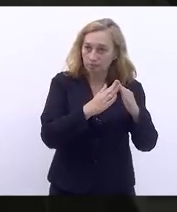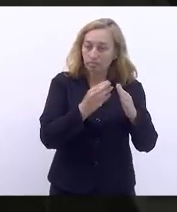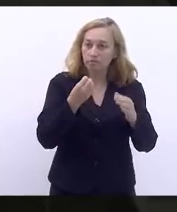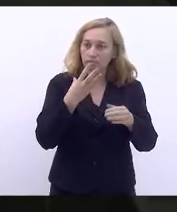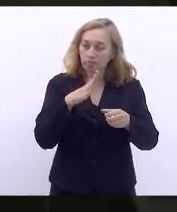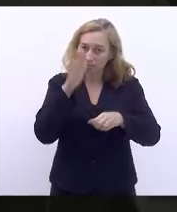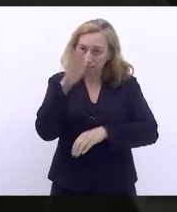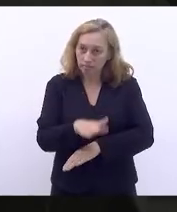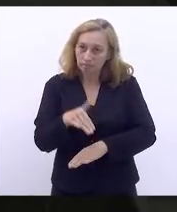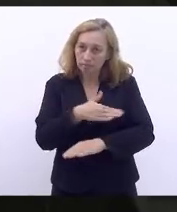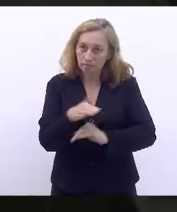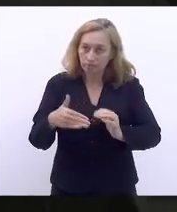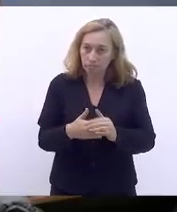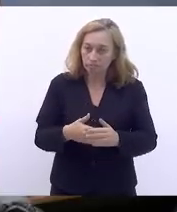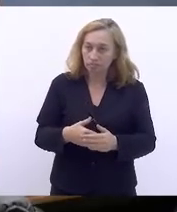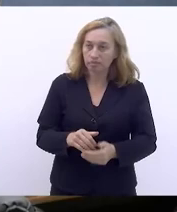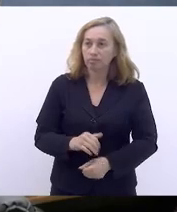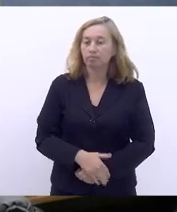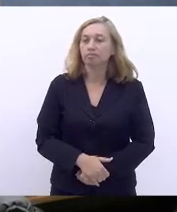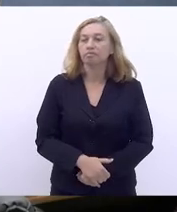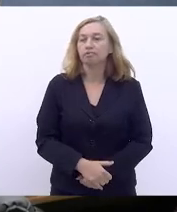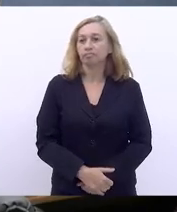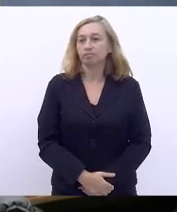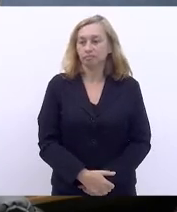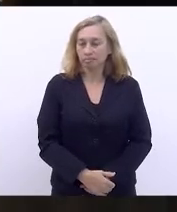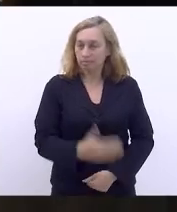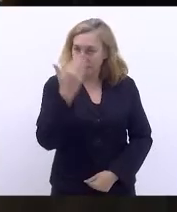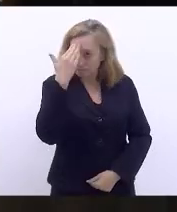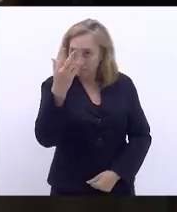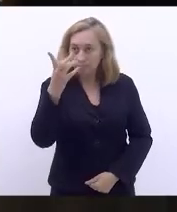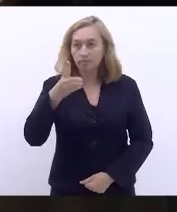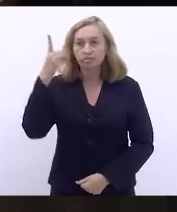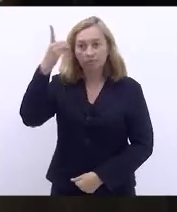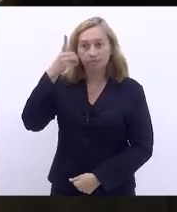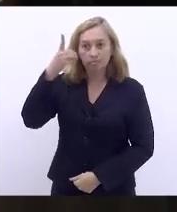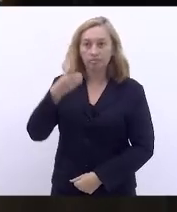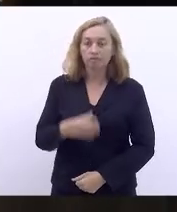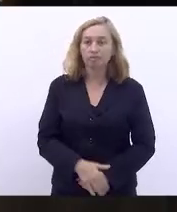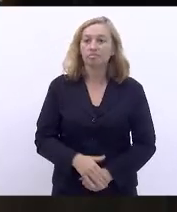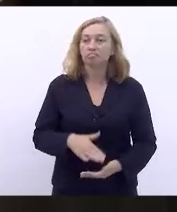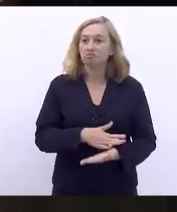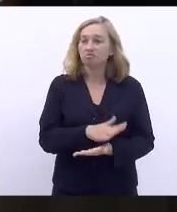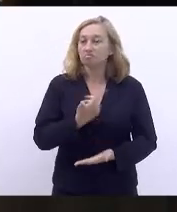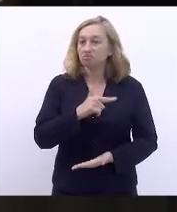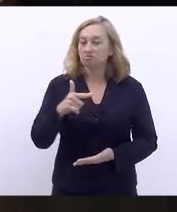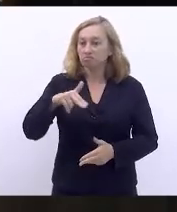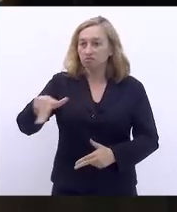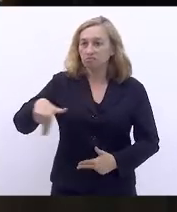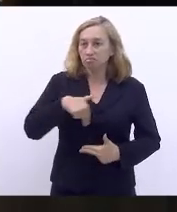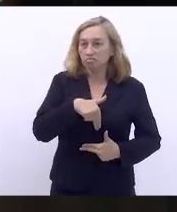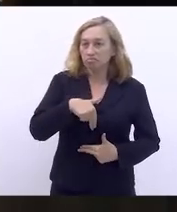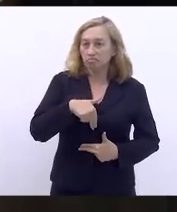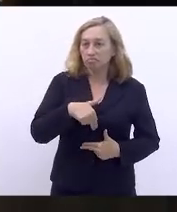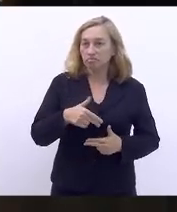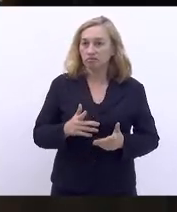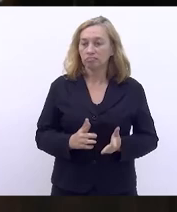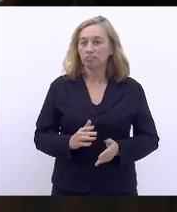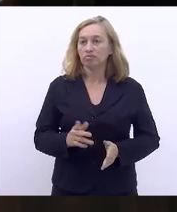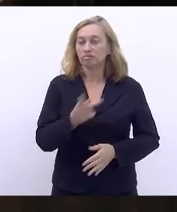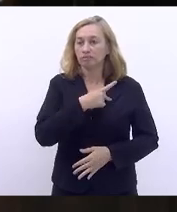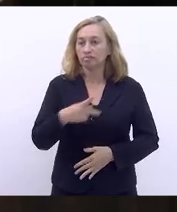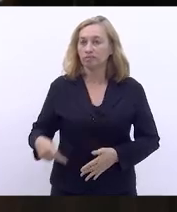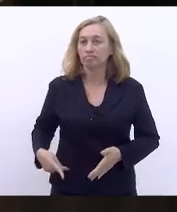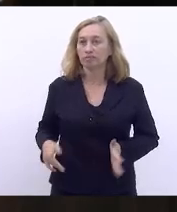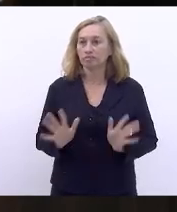boa tarde a todos e a todas. Obrigada, deputada. Não havendo mais oradores inscritos, a